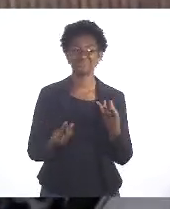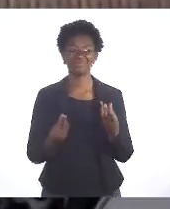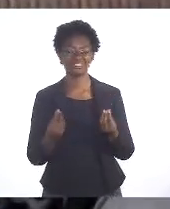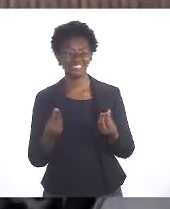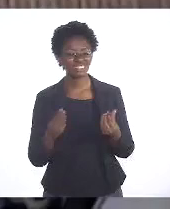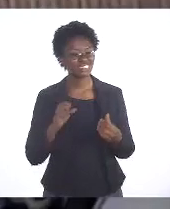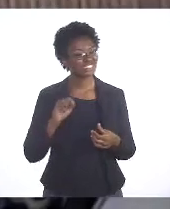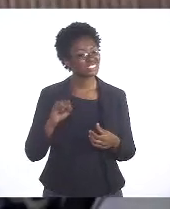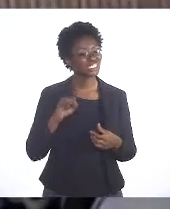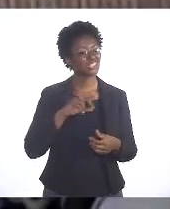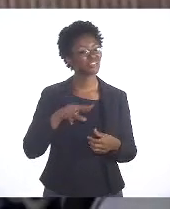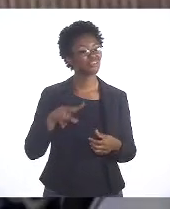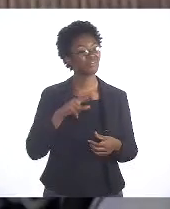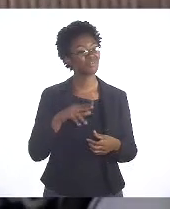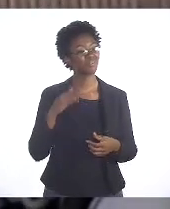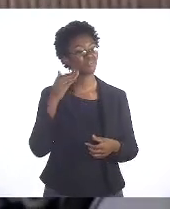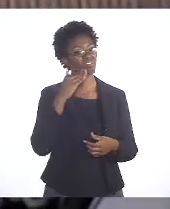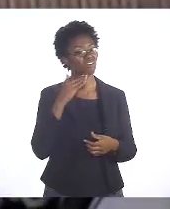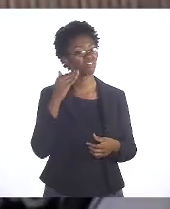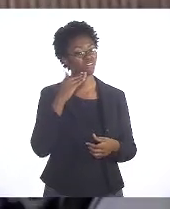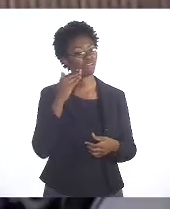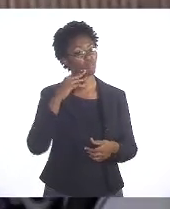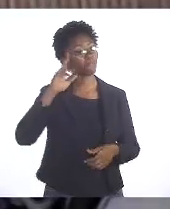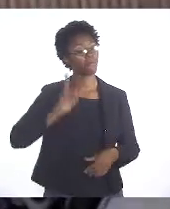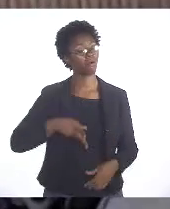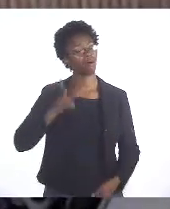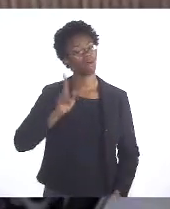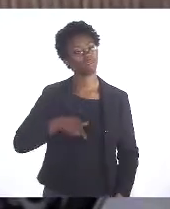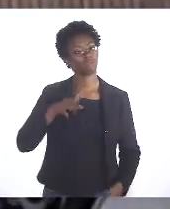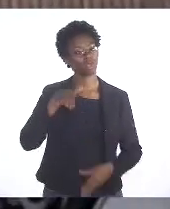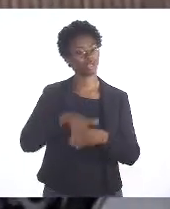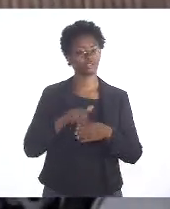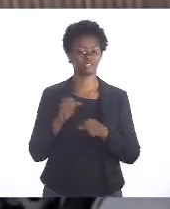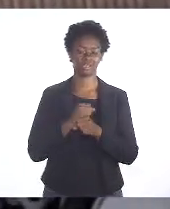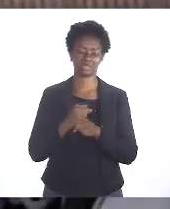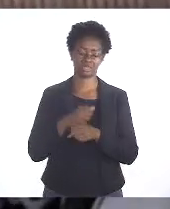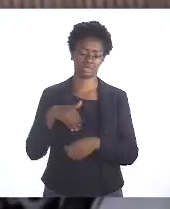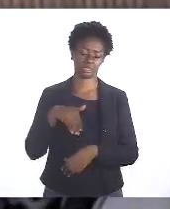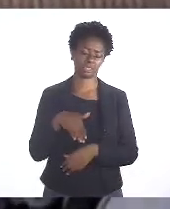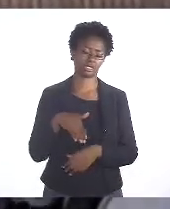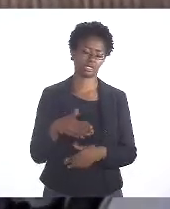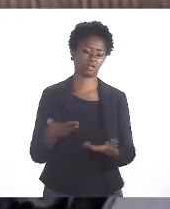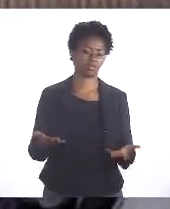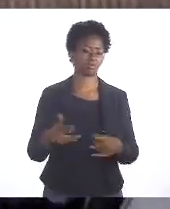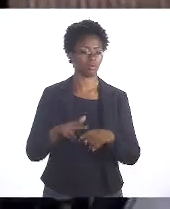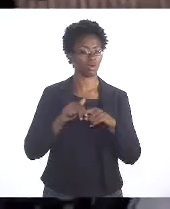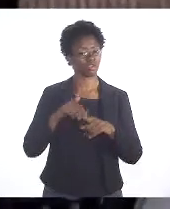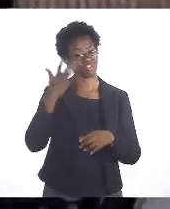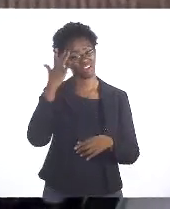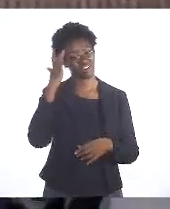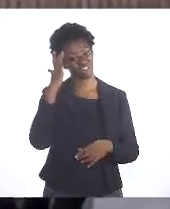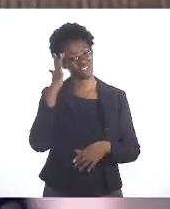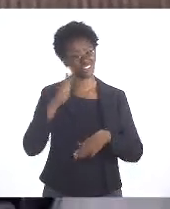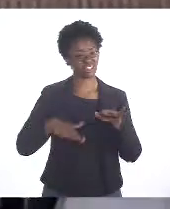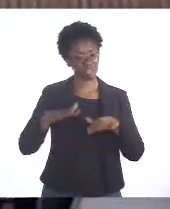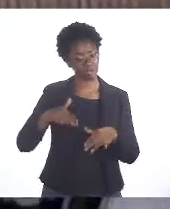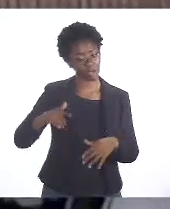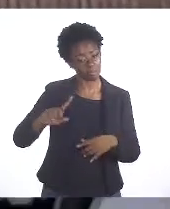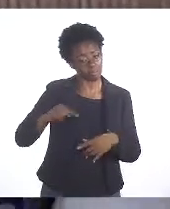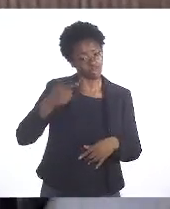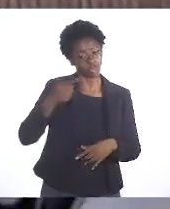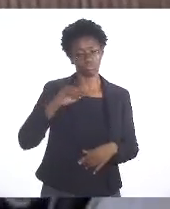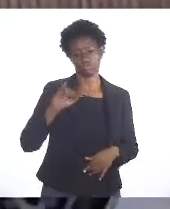um equívoco a manutenção das eleições neste ano, né? Eu acho que talvez empurrar um pouco,